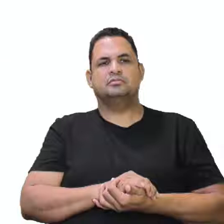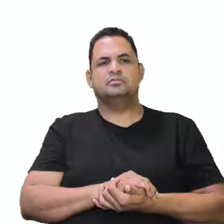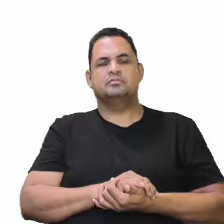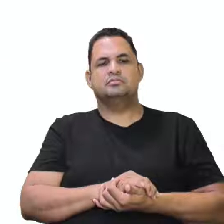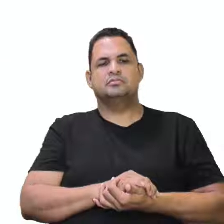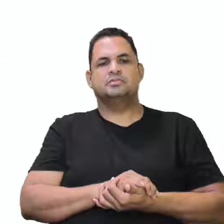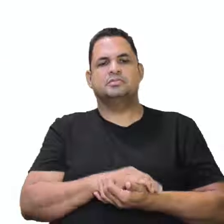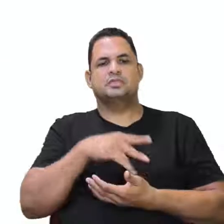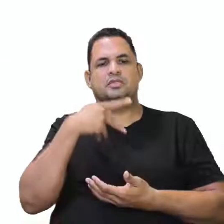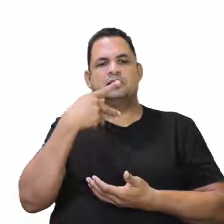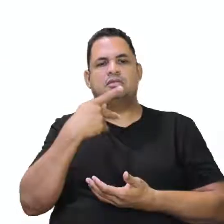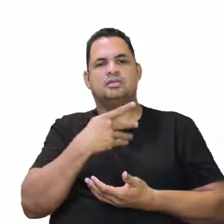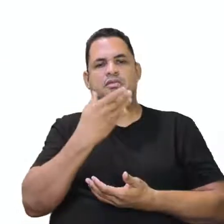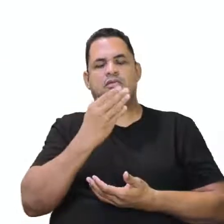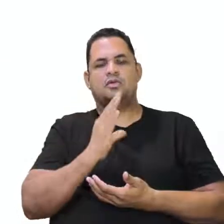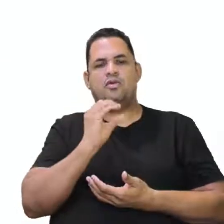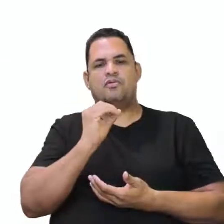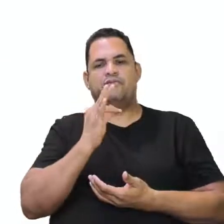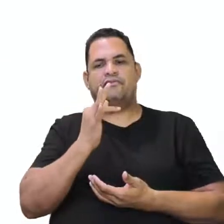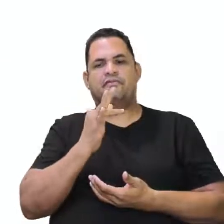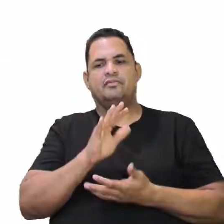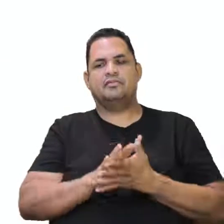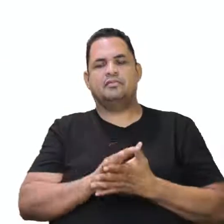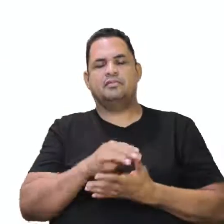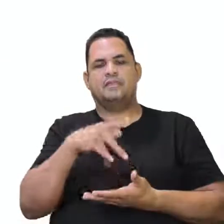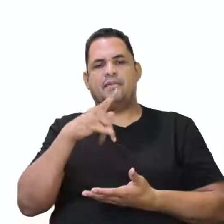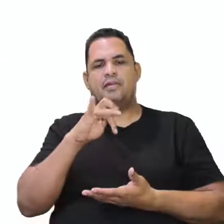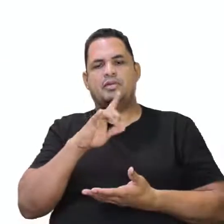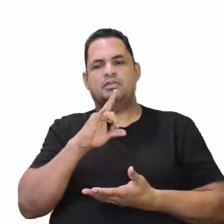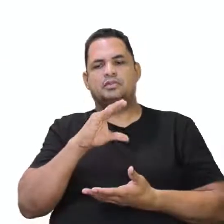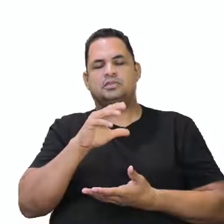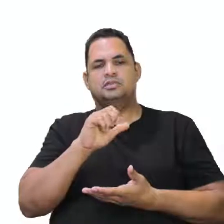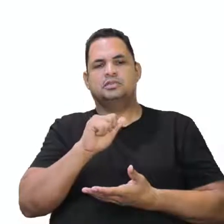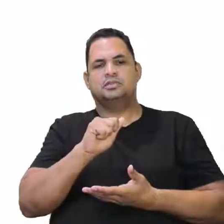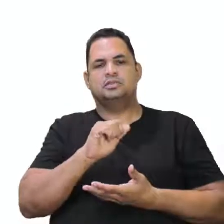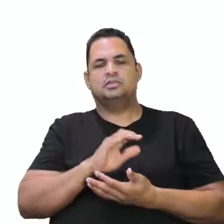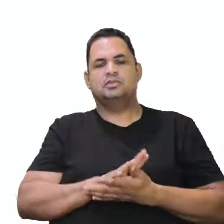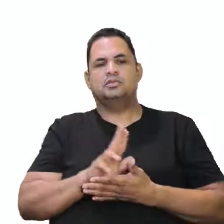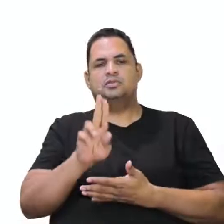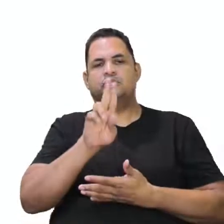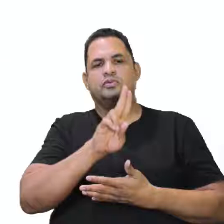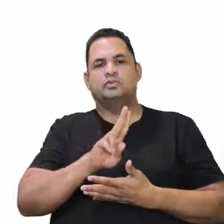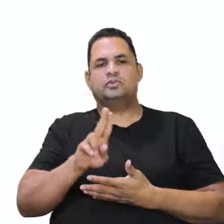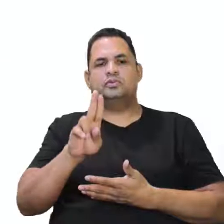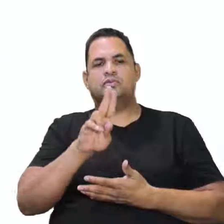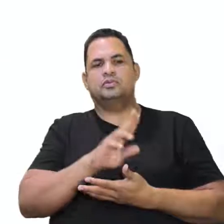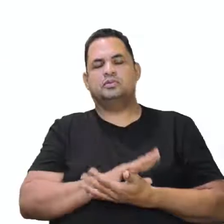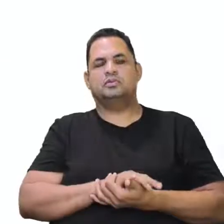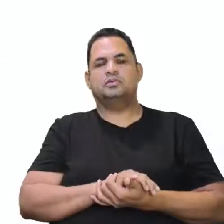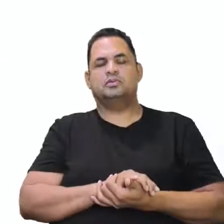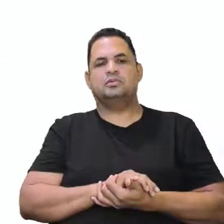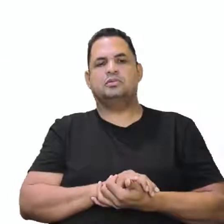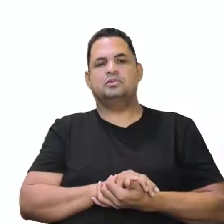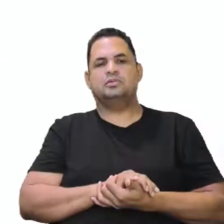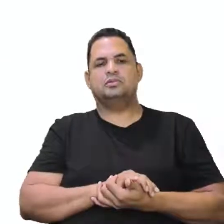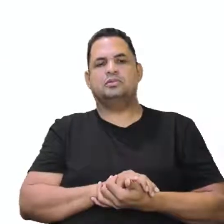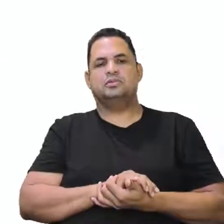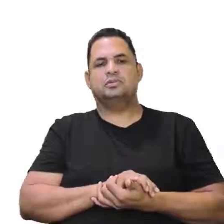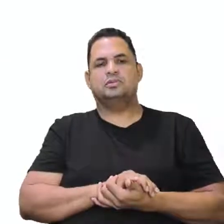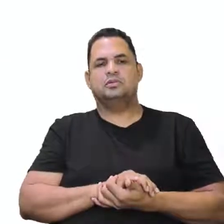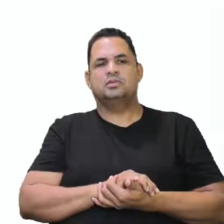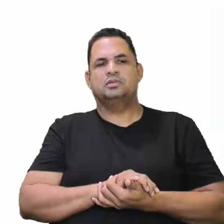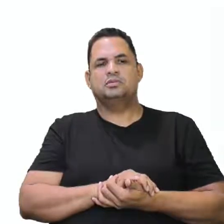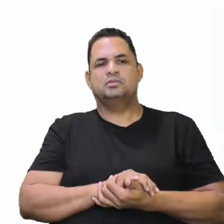falou que quando eu visse esse of aqui, essa preposição de, da, do, eu vou usar o quê? O meu